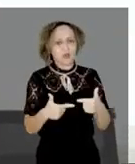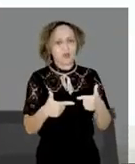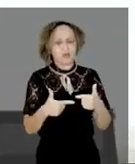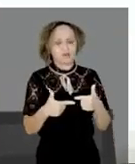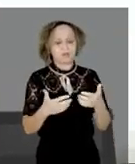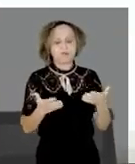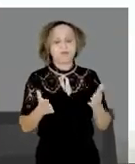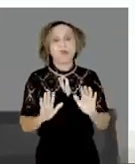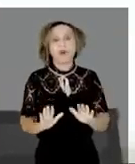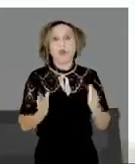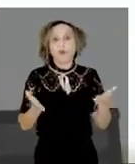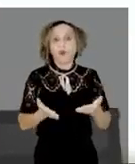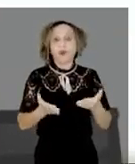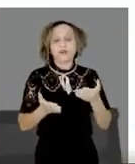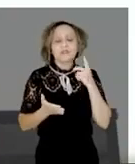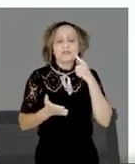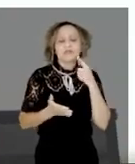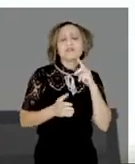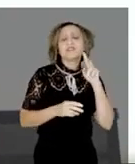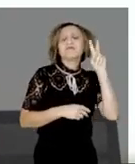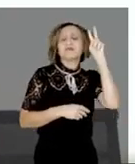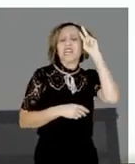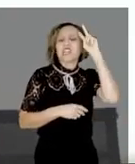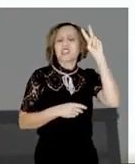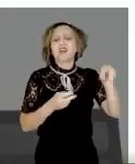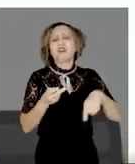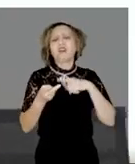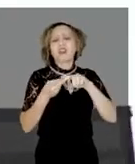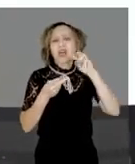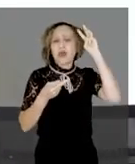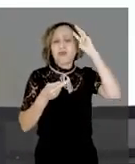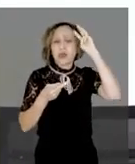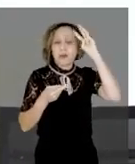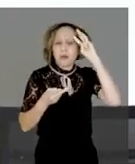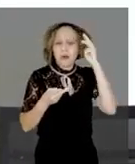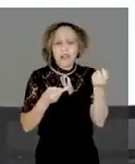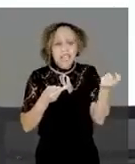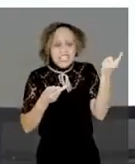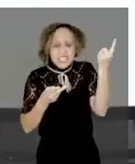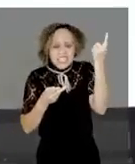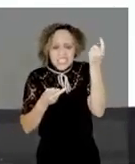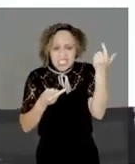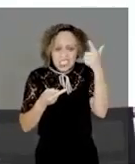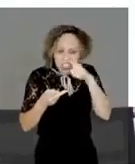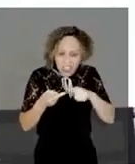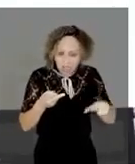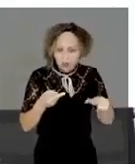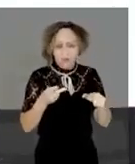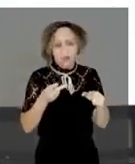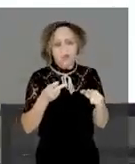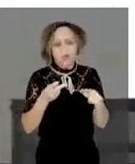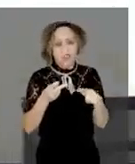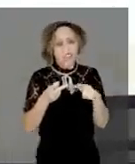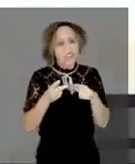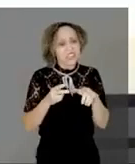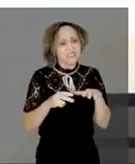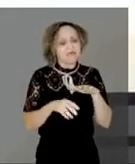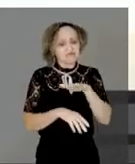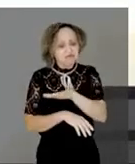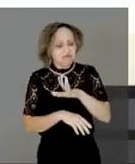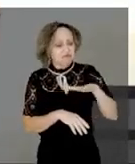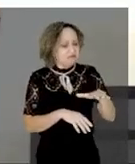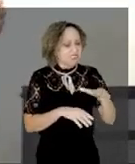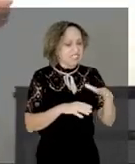Esse filme tem encontrado a terreira, o terreno, a arena, assentamento, não é, João Paulo?